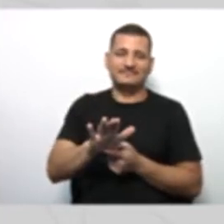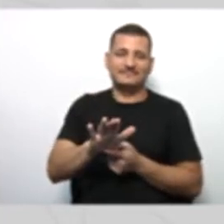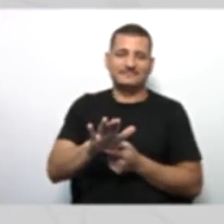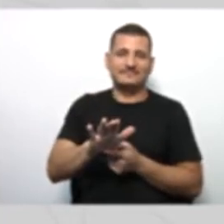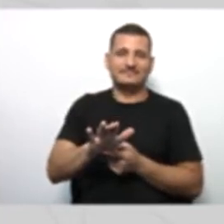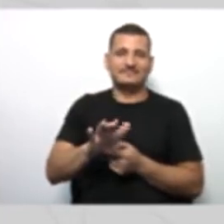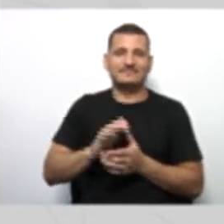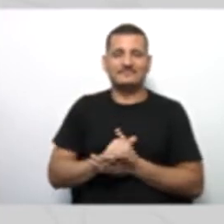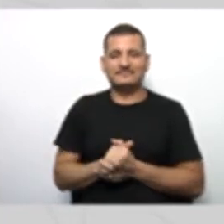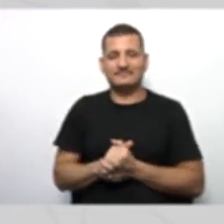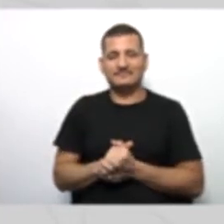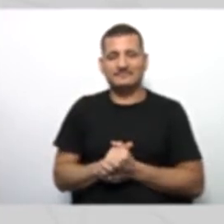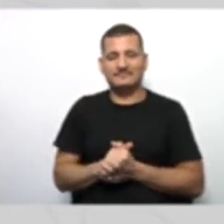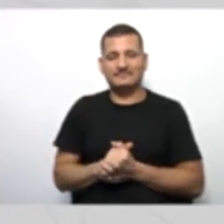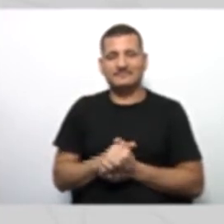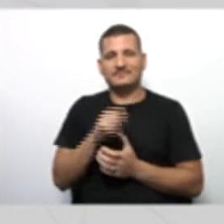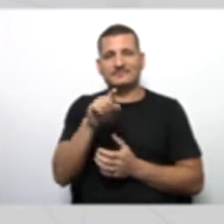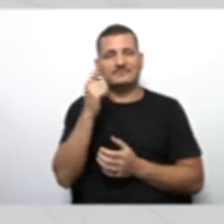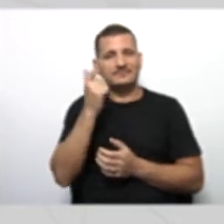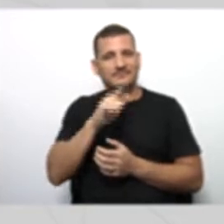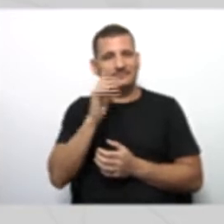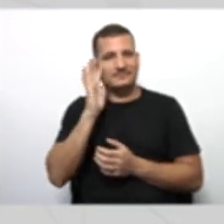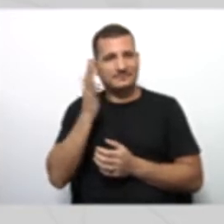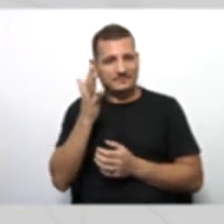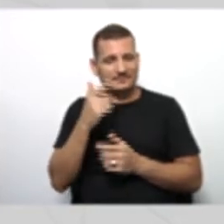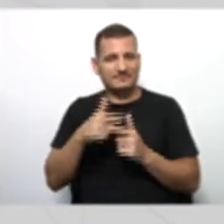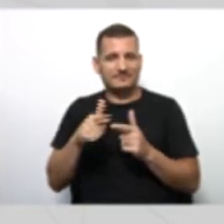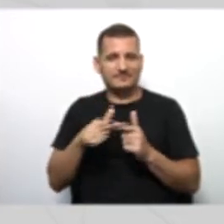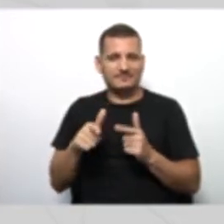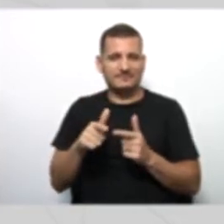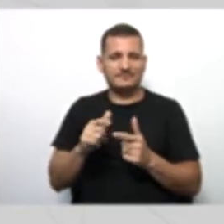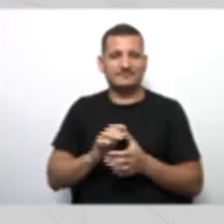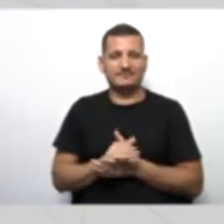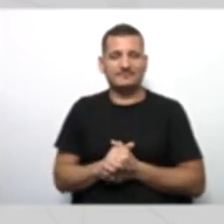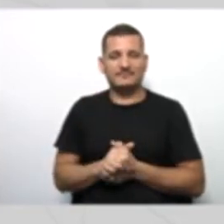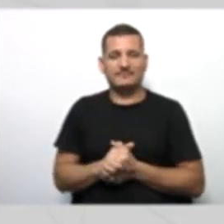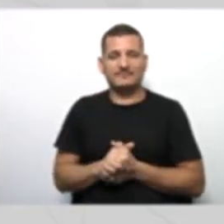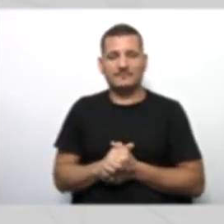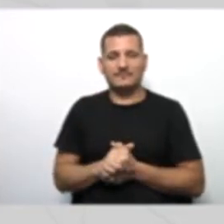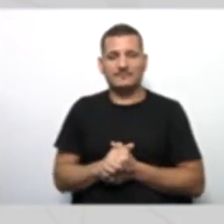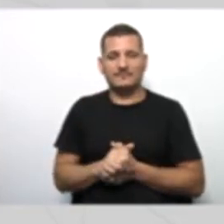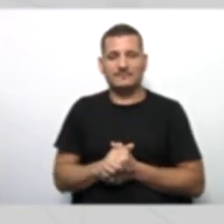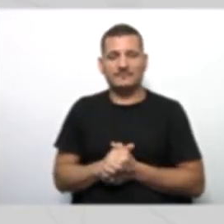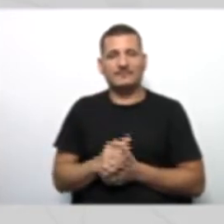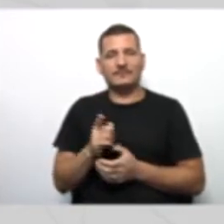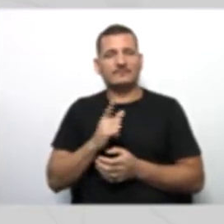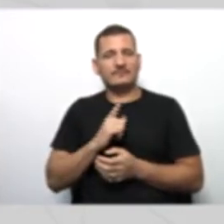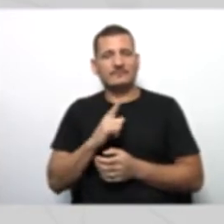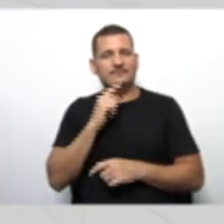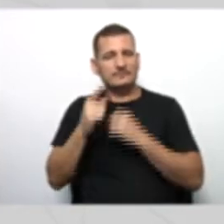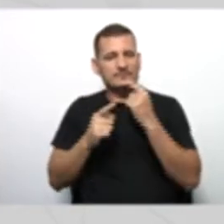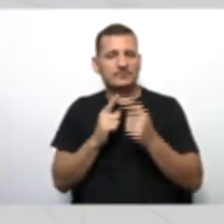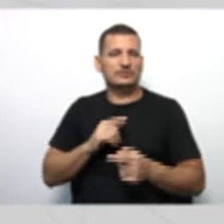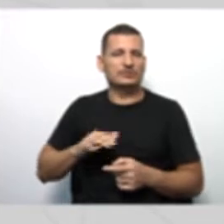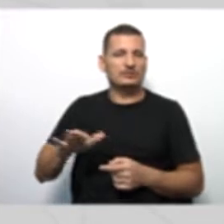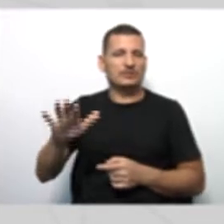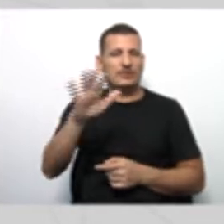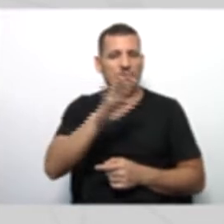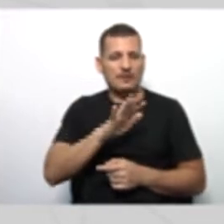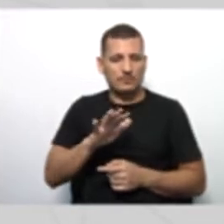ali conseguir resolver algum problema nesse cenário de total incerteza. Aí você tem a incerteza geral e